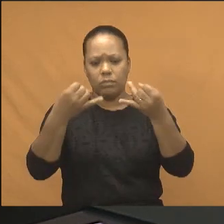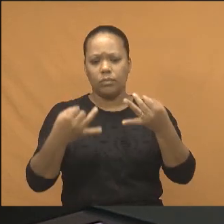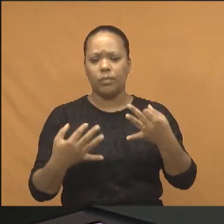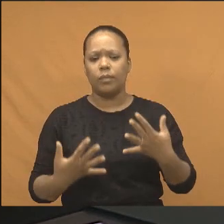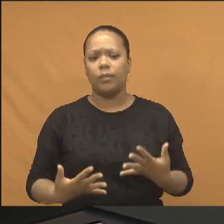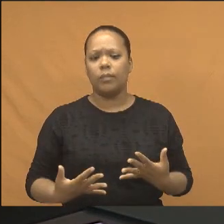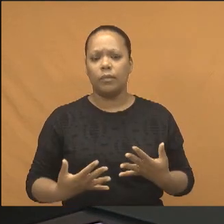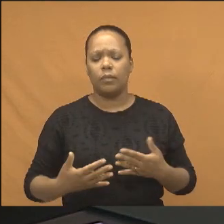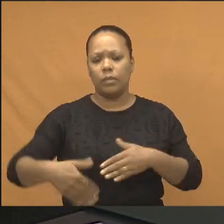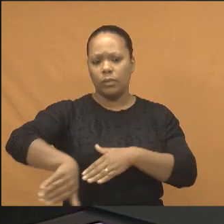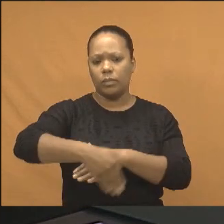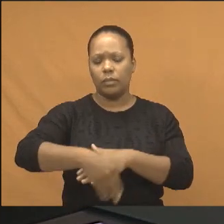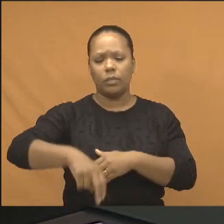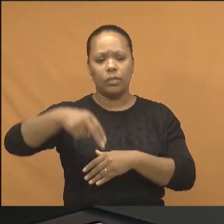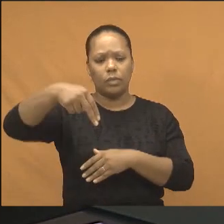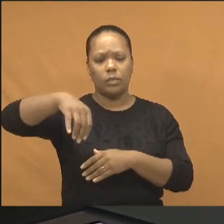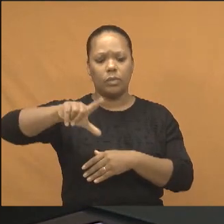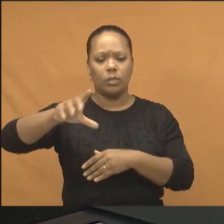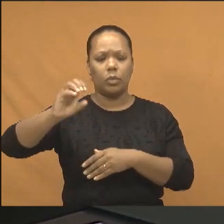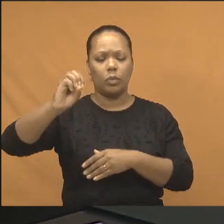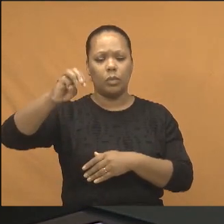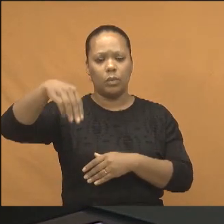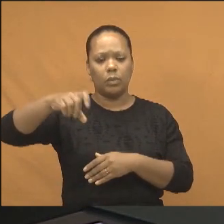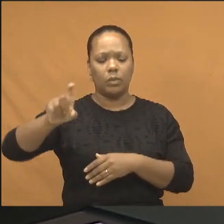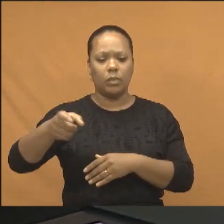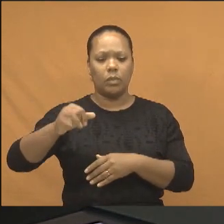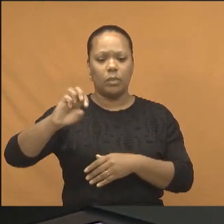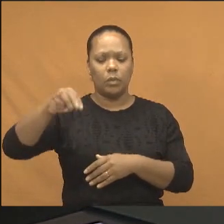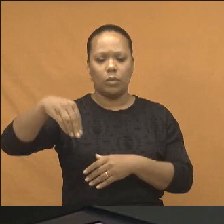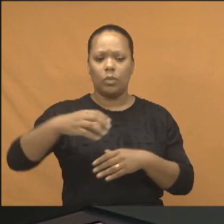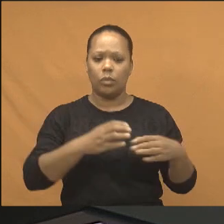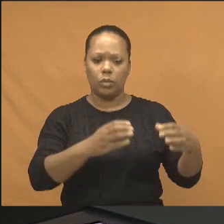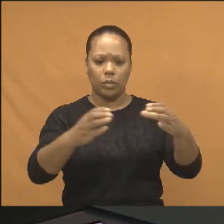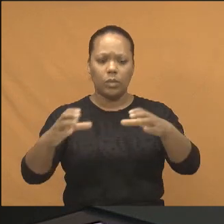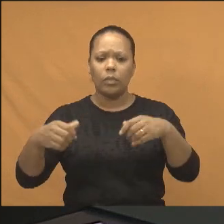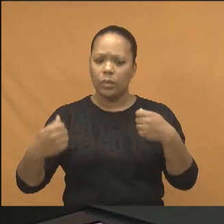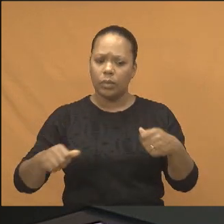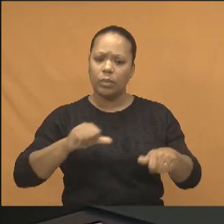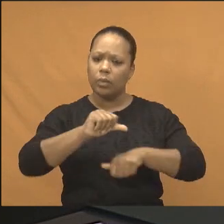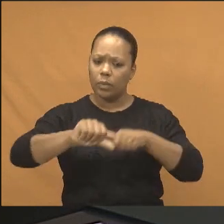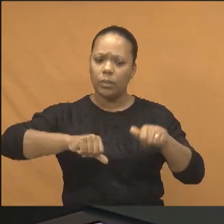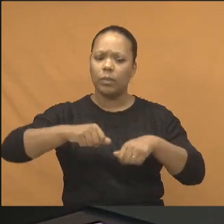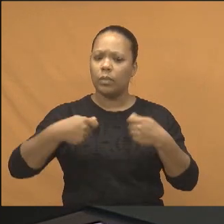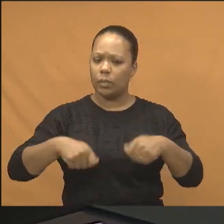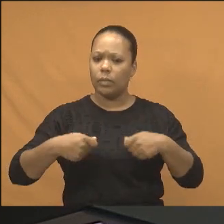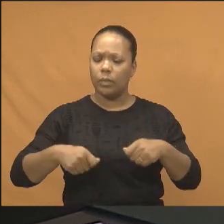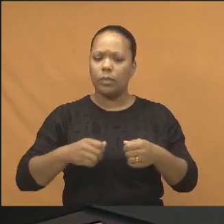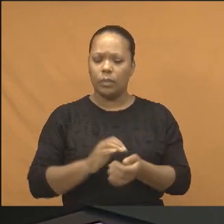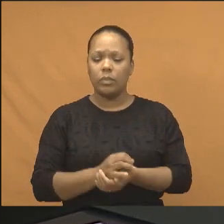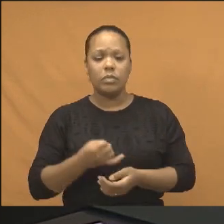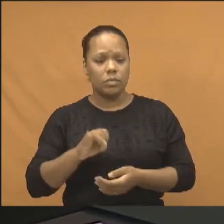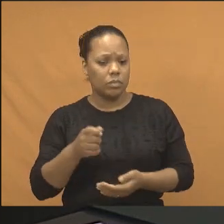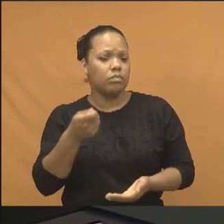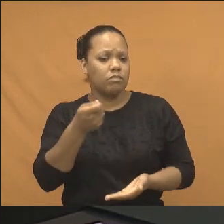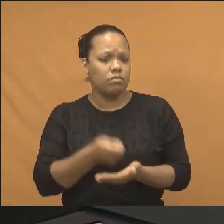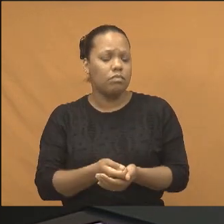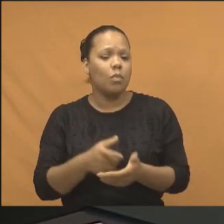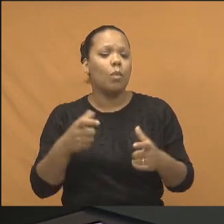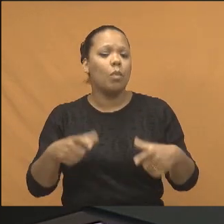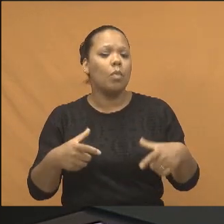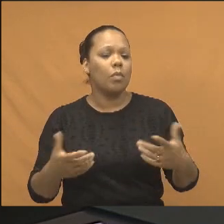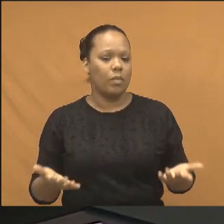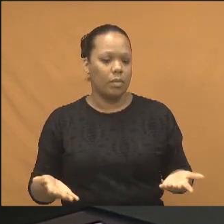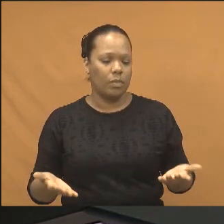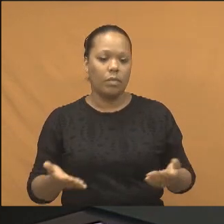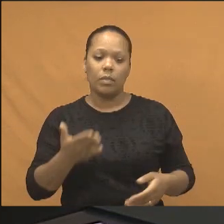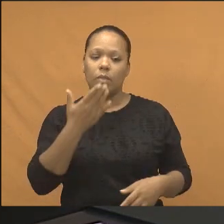gente. Porque a Nilo Máximo, por exemplo, e várias outras regiões da nossa cidade, precisa de manutenção. E se tem esse investimento, a gente quer saber aonde.